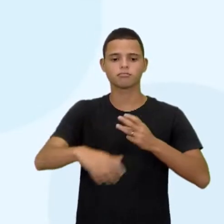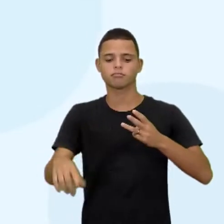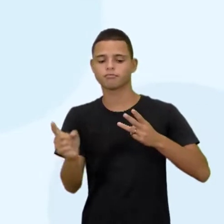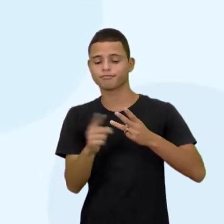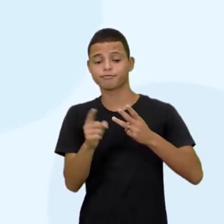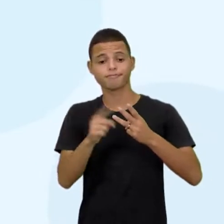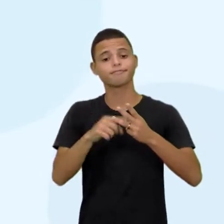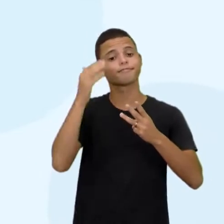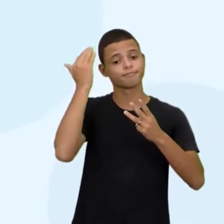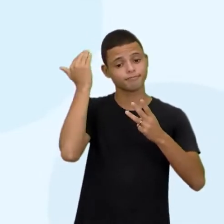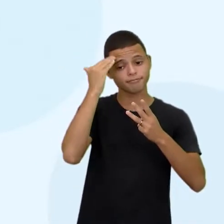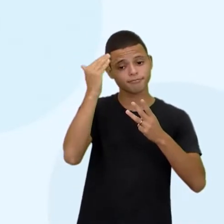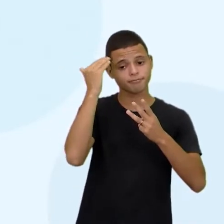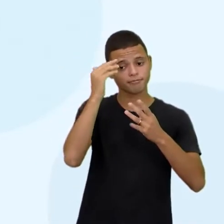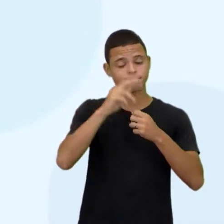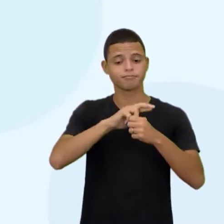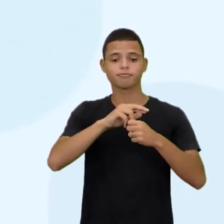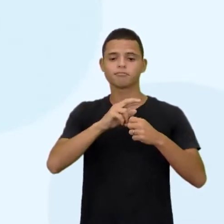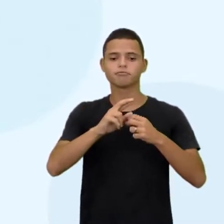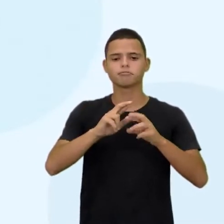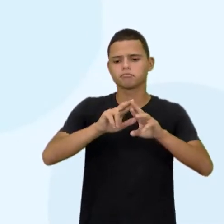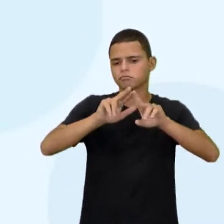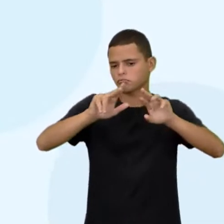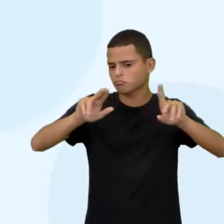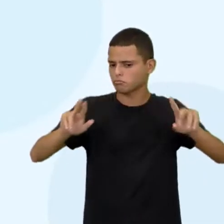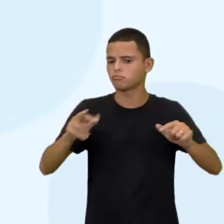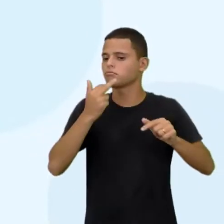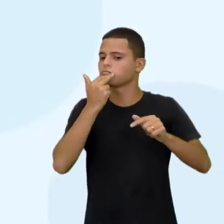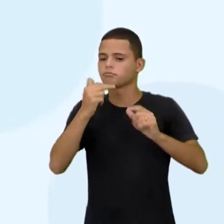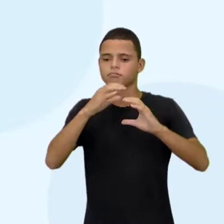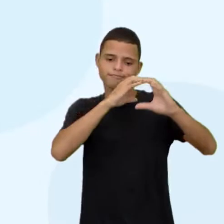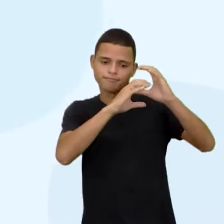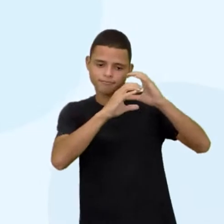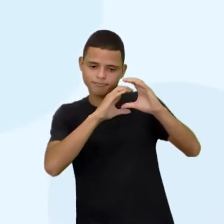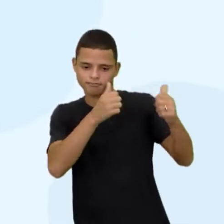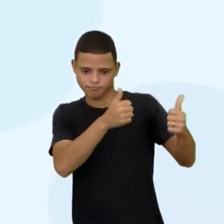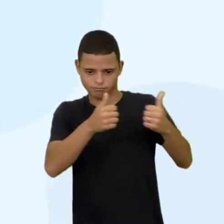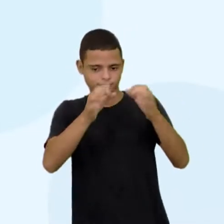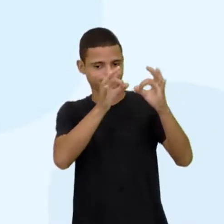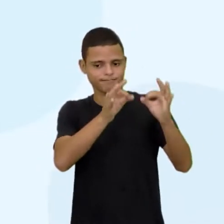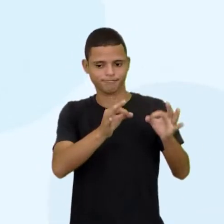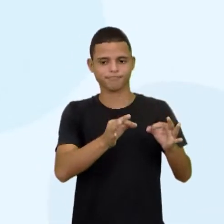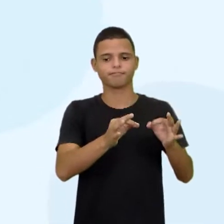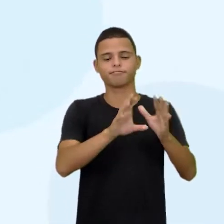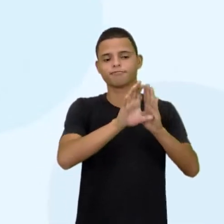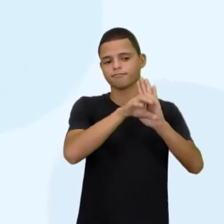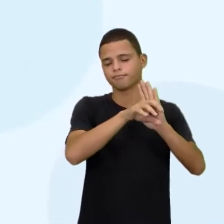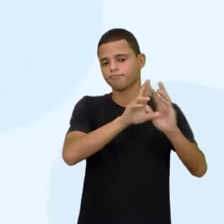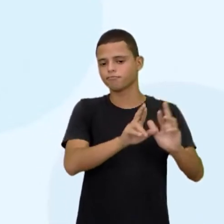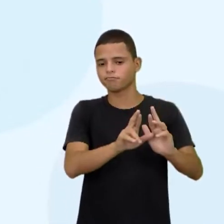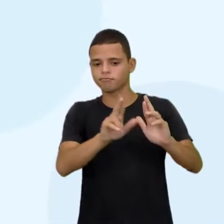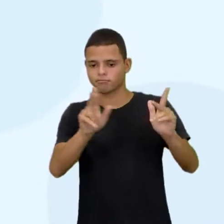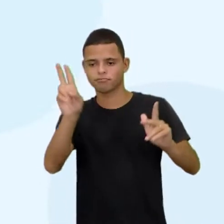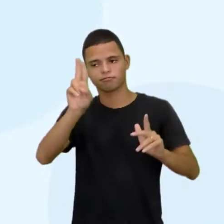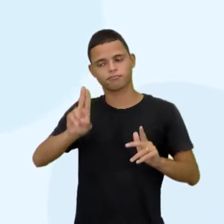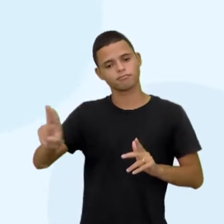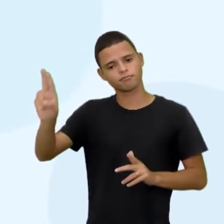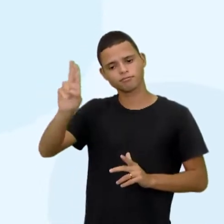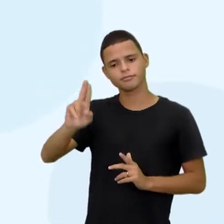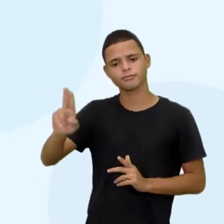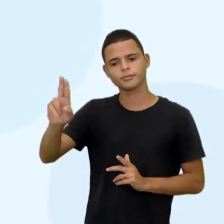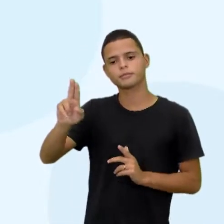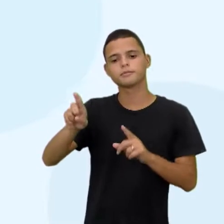Compreender as variedades da língua para uma comunicação eficiente em diferentes contextos de uso, além